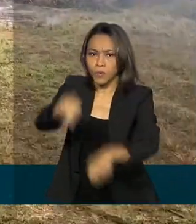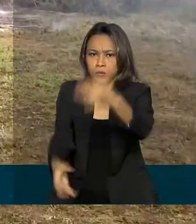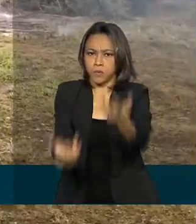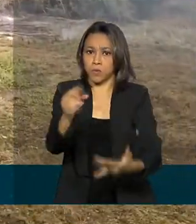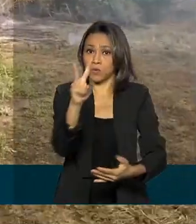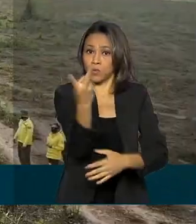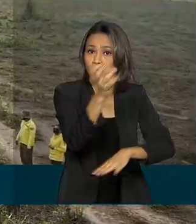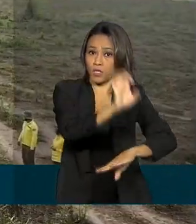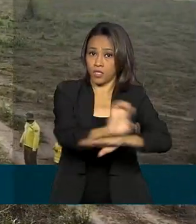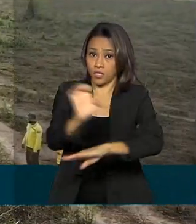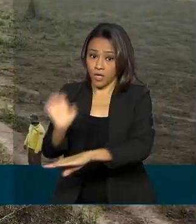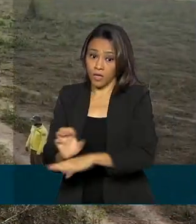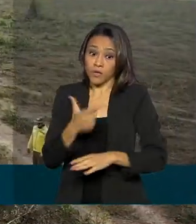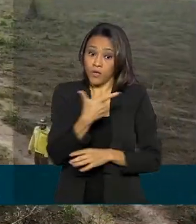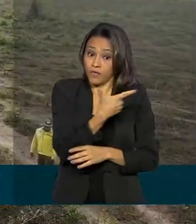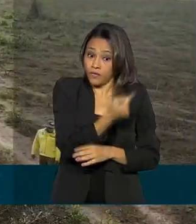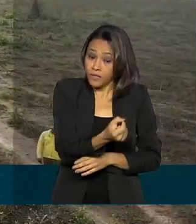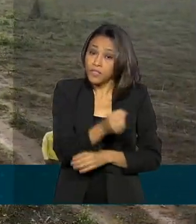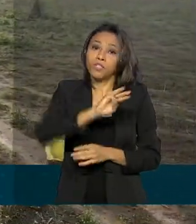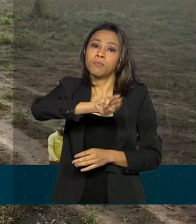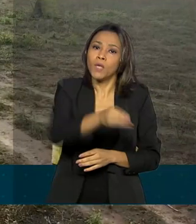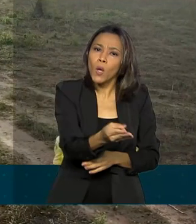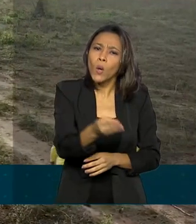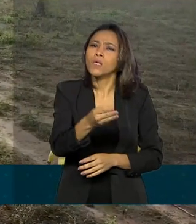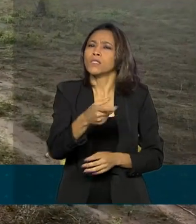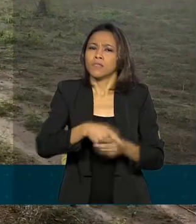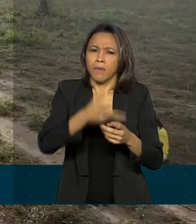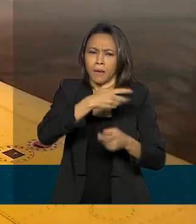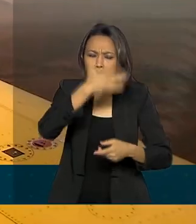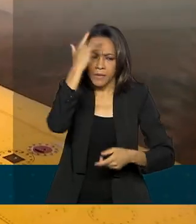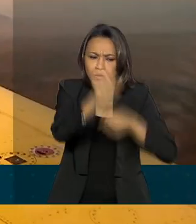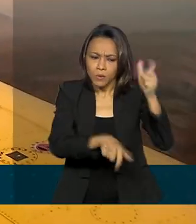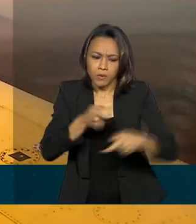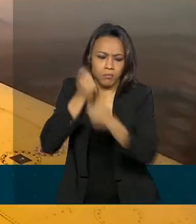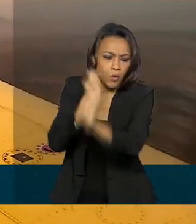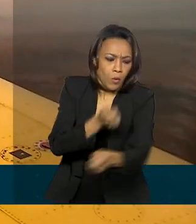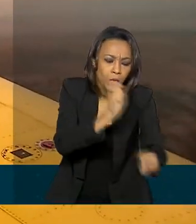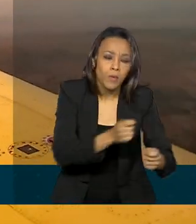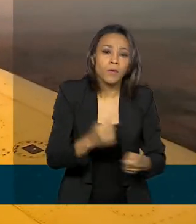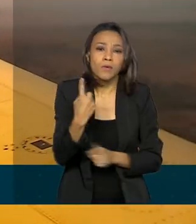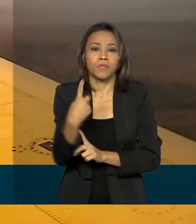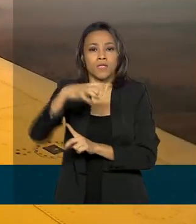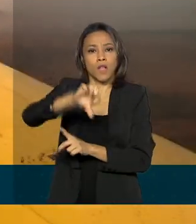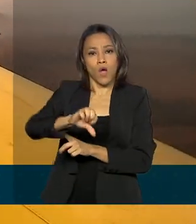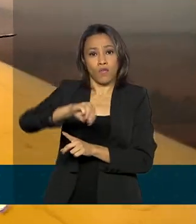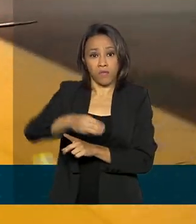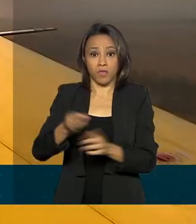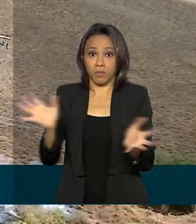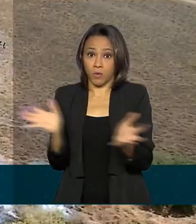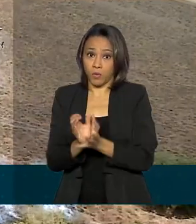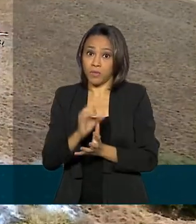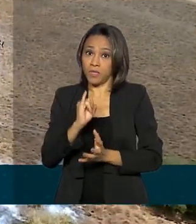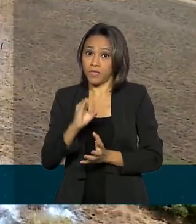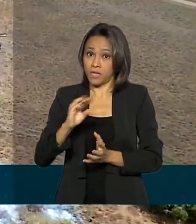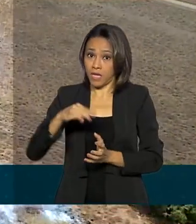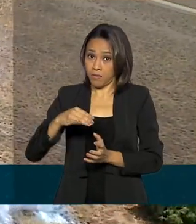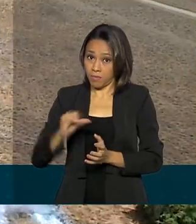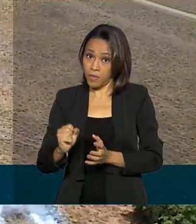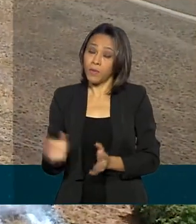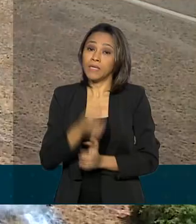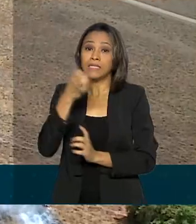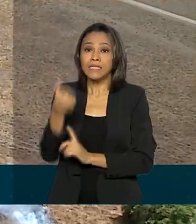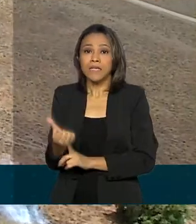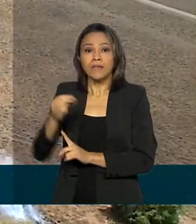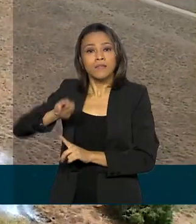dois estados foram 20 milhões para despesas com brigadistas 19 milhões para o icm-bio e seis milhões